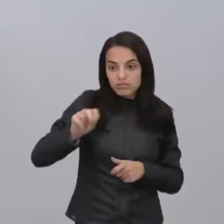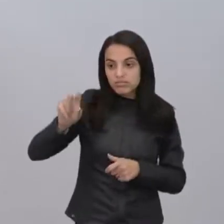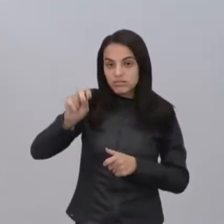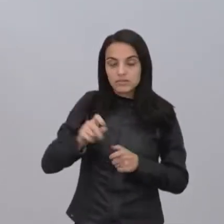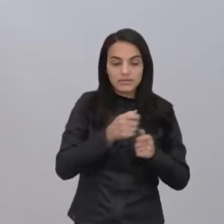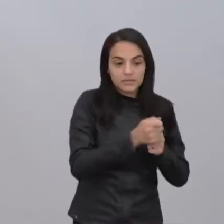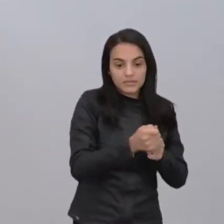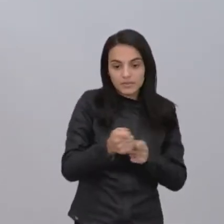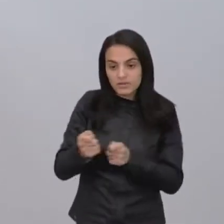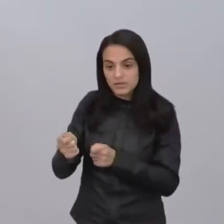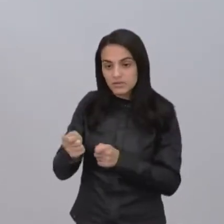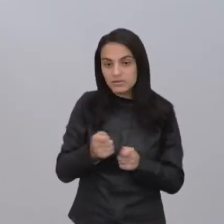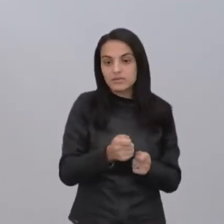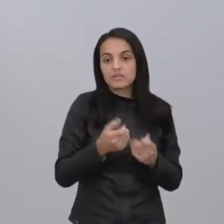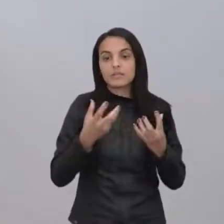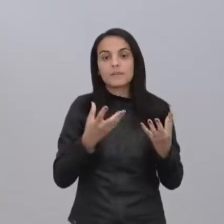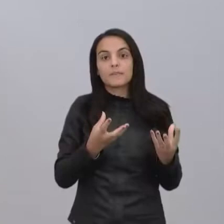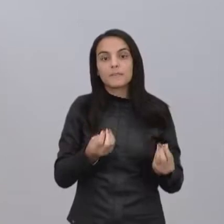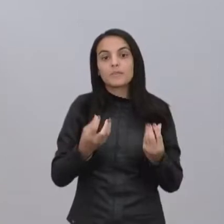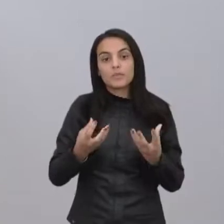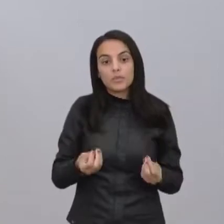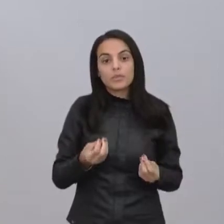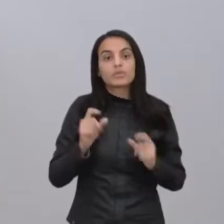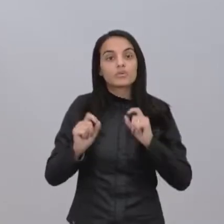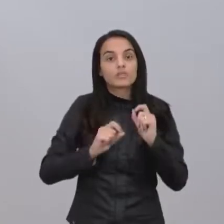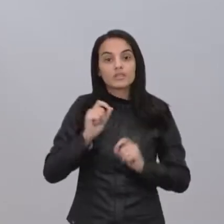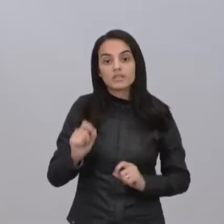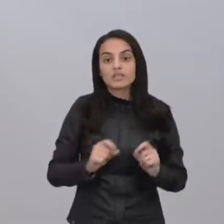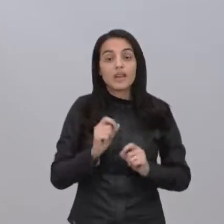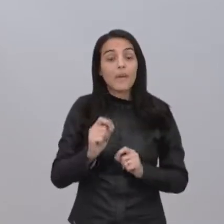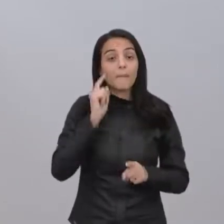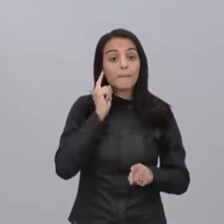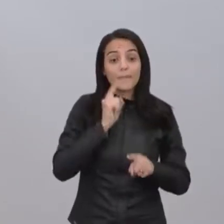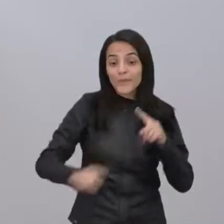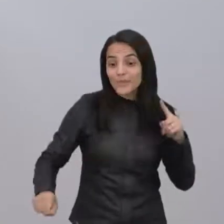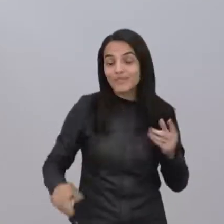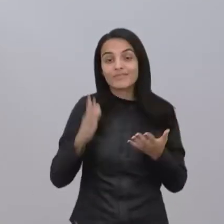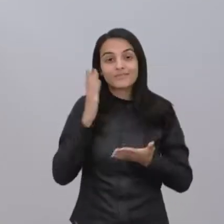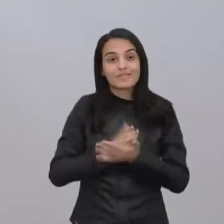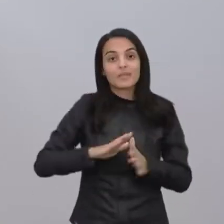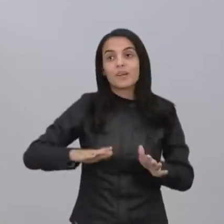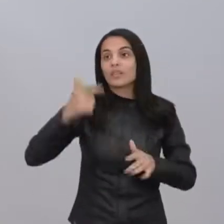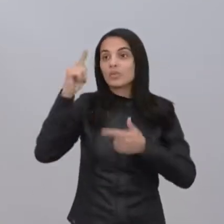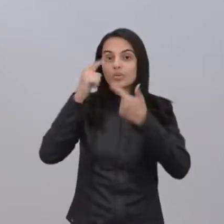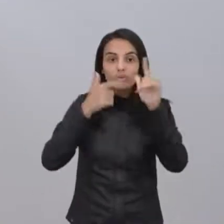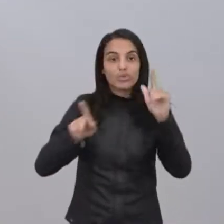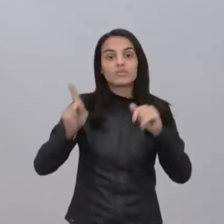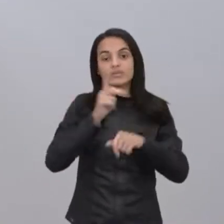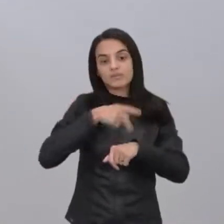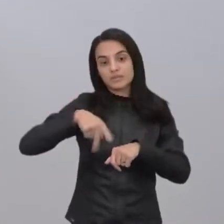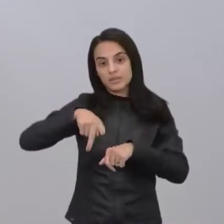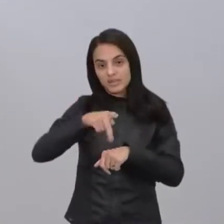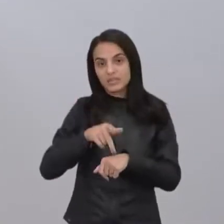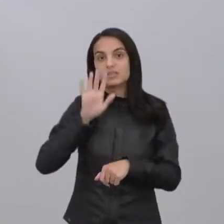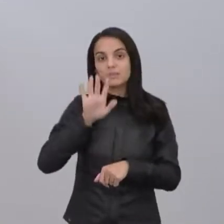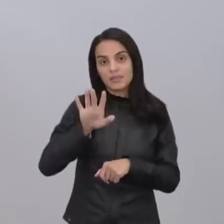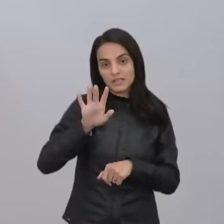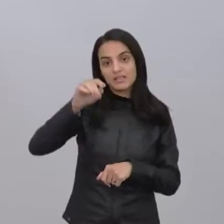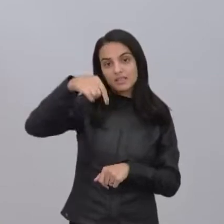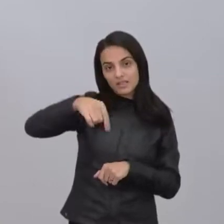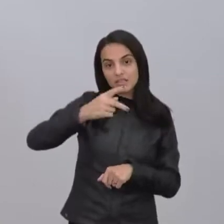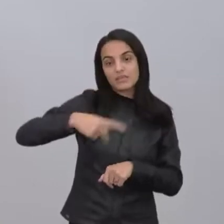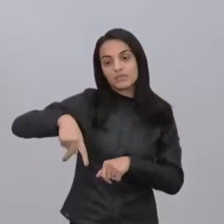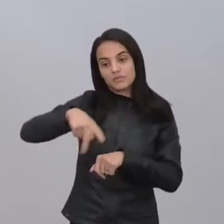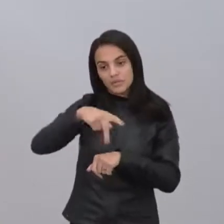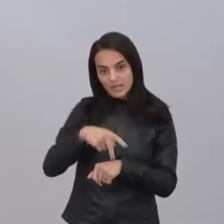desses agrotóxicos são proibidos, banidos em outros países, mas aqui no nosso país a